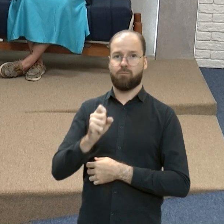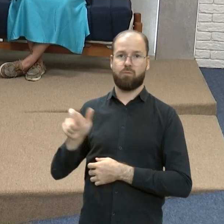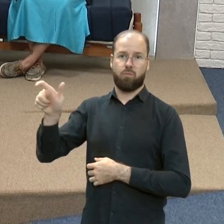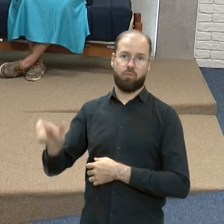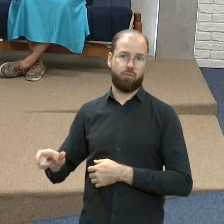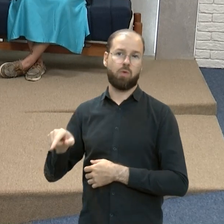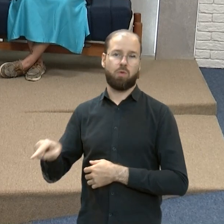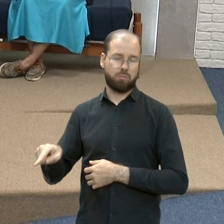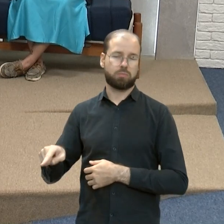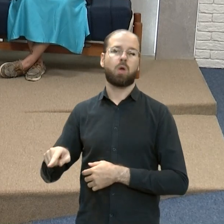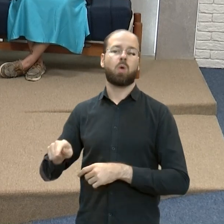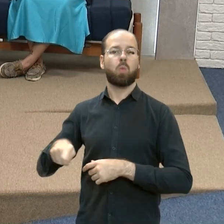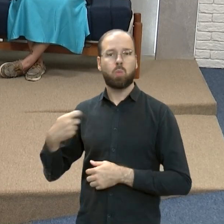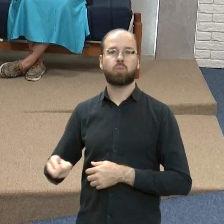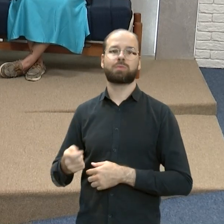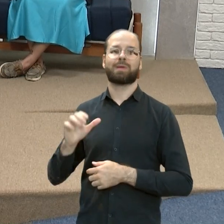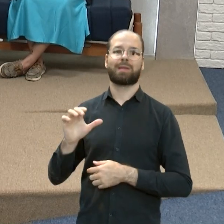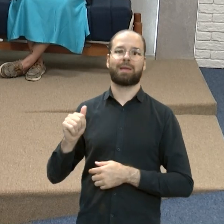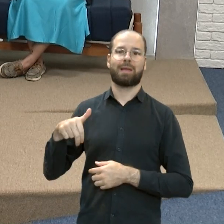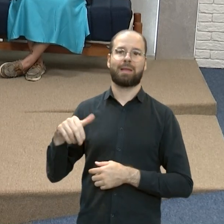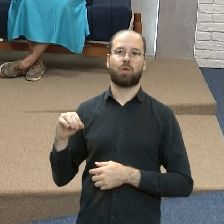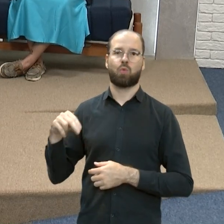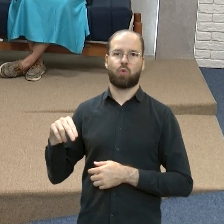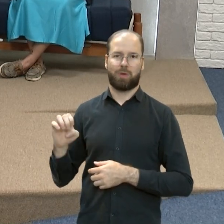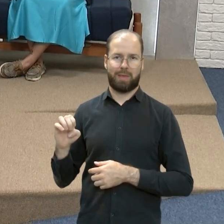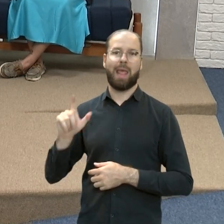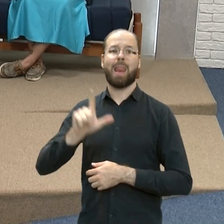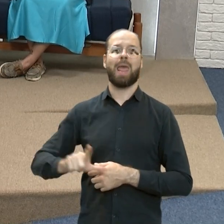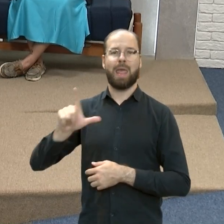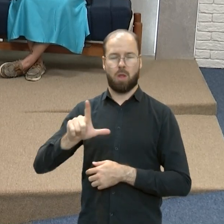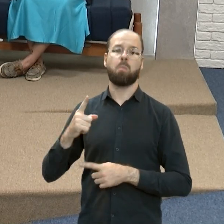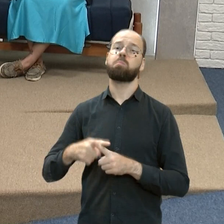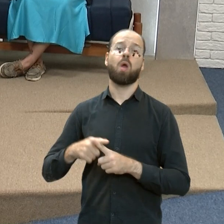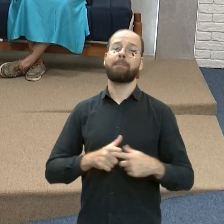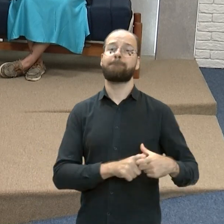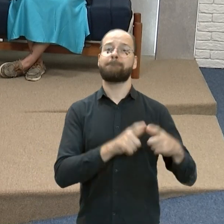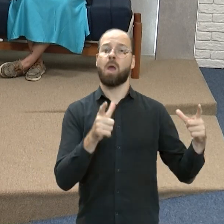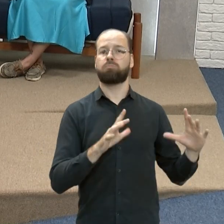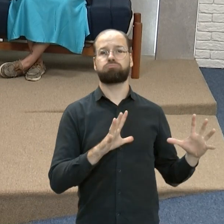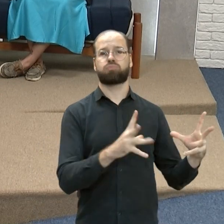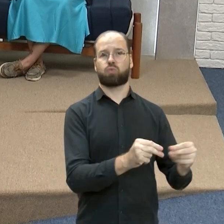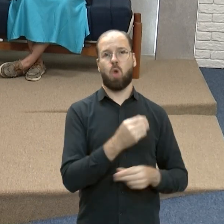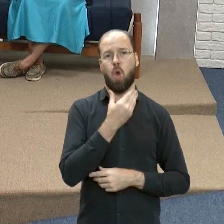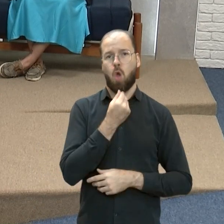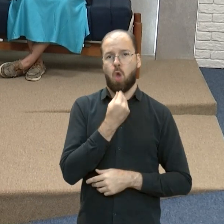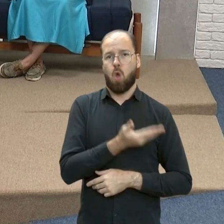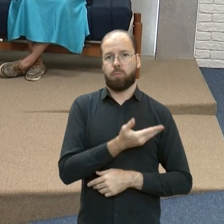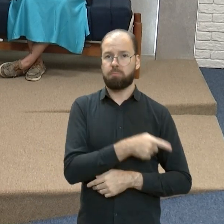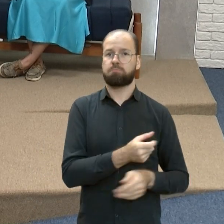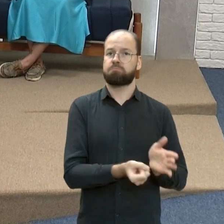desse cânone, né, do chamado cânone literário da época, que era formado por homens, né? Então, eram produções